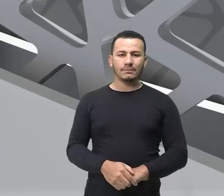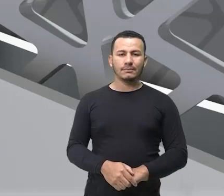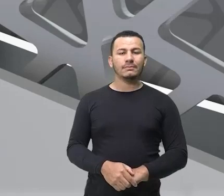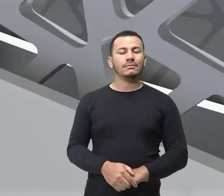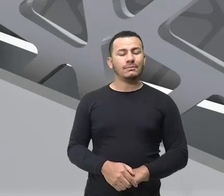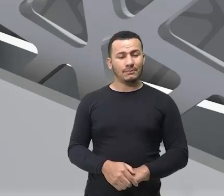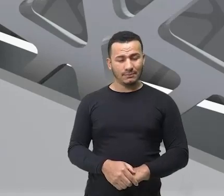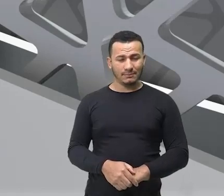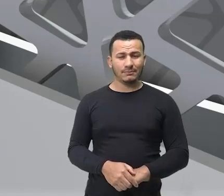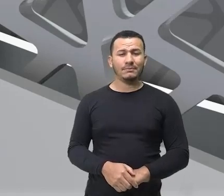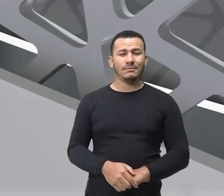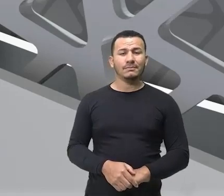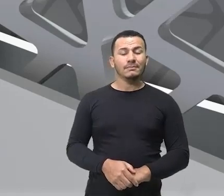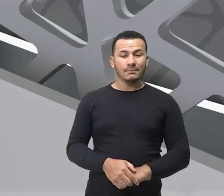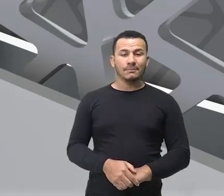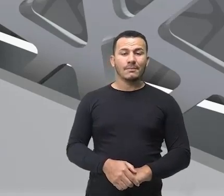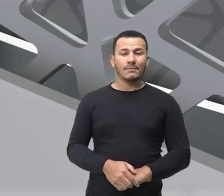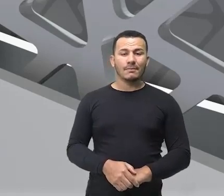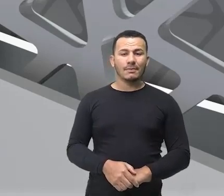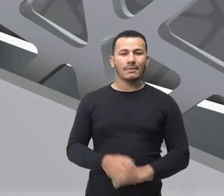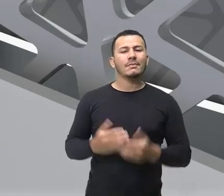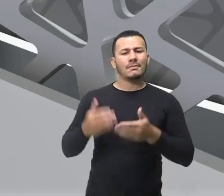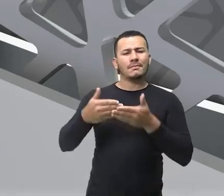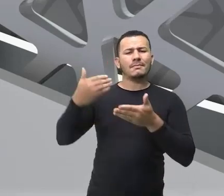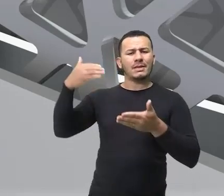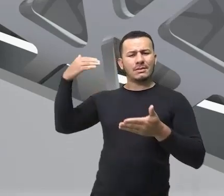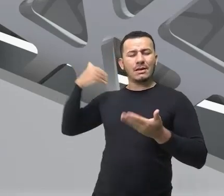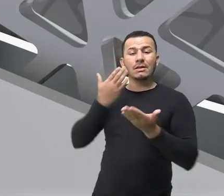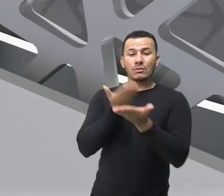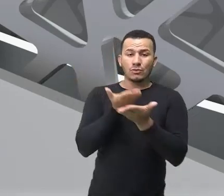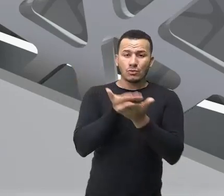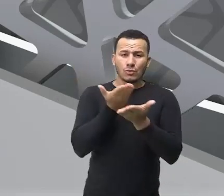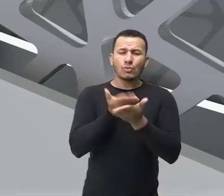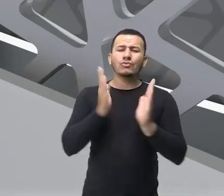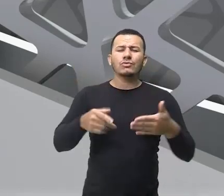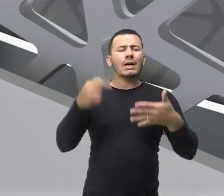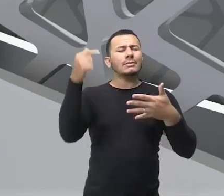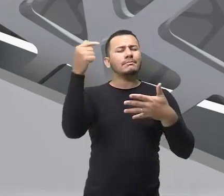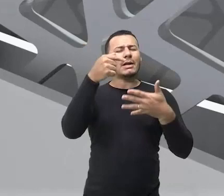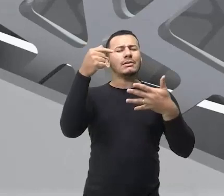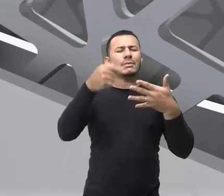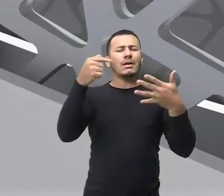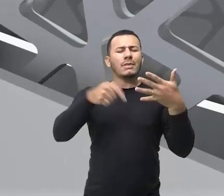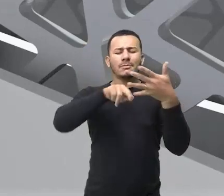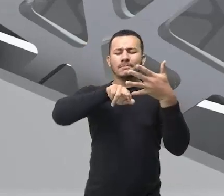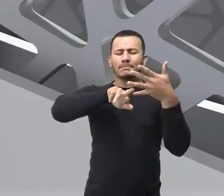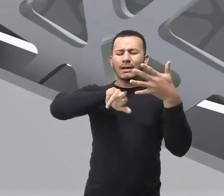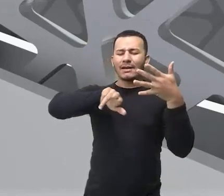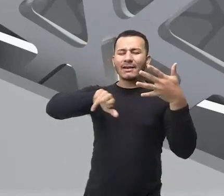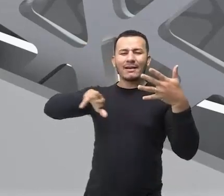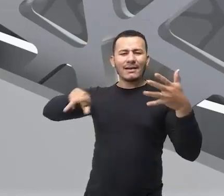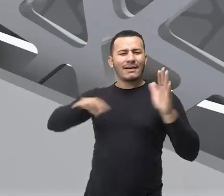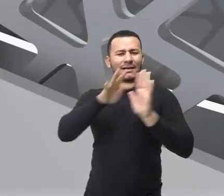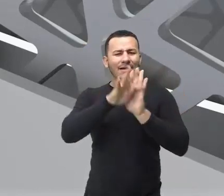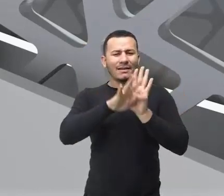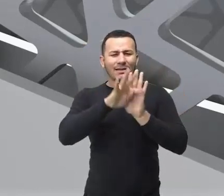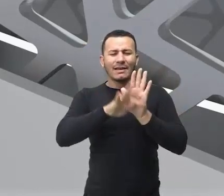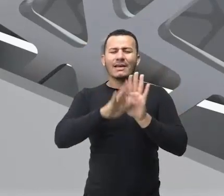Muito bem, gente. Durante as nossas aulas, nós já estudamos diversos textos,